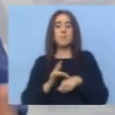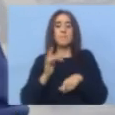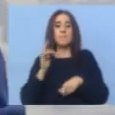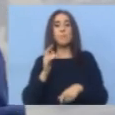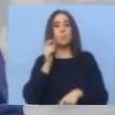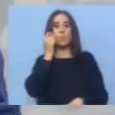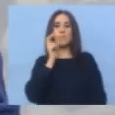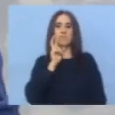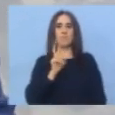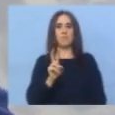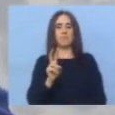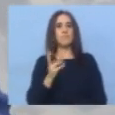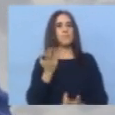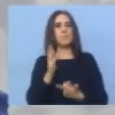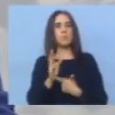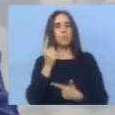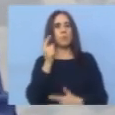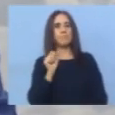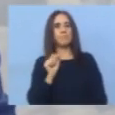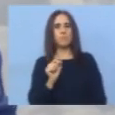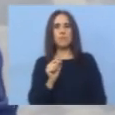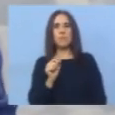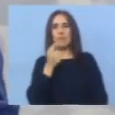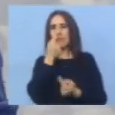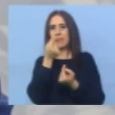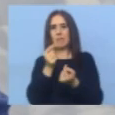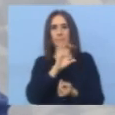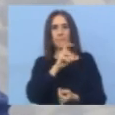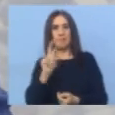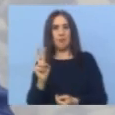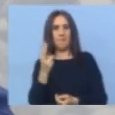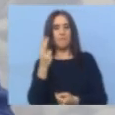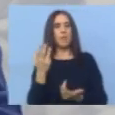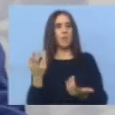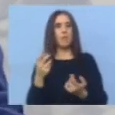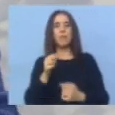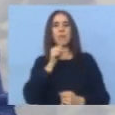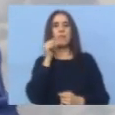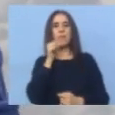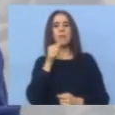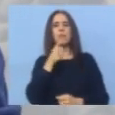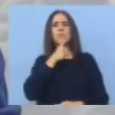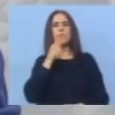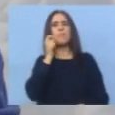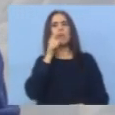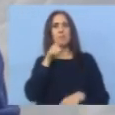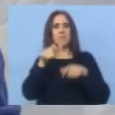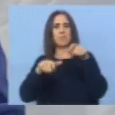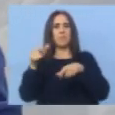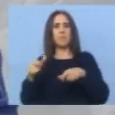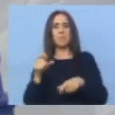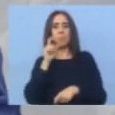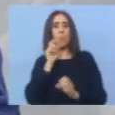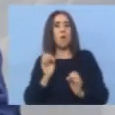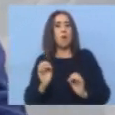vê que, por exemplo, uma das linhas comuns aos dois países é que normalmente quem sofre são as populações civis, os mais indefesos,